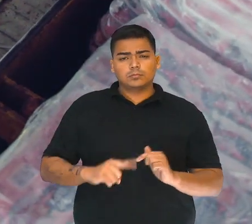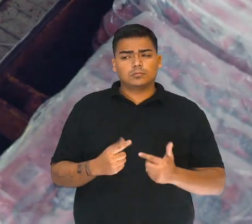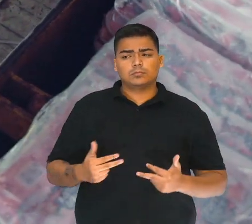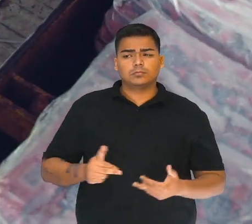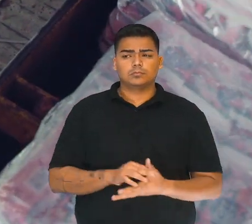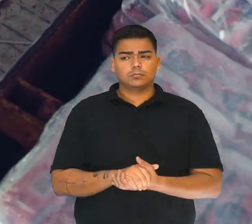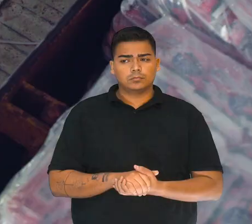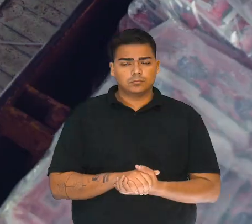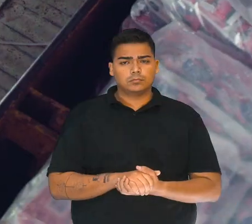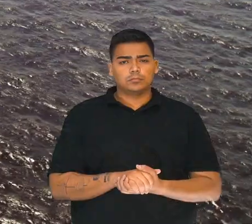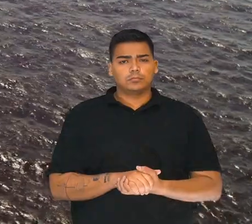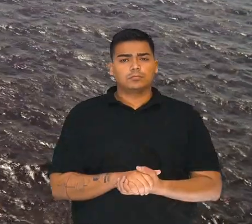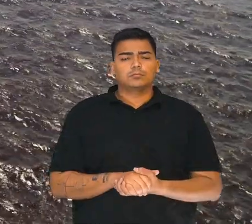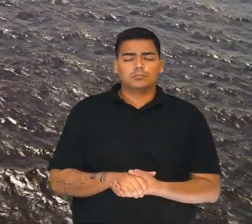né?